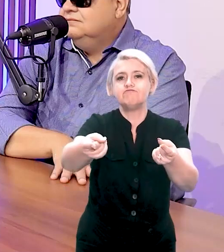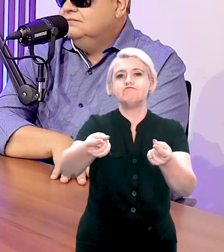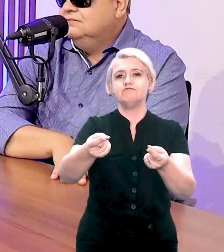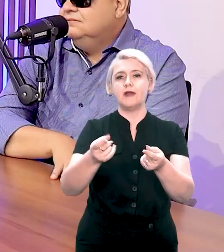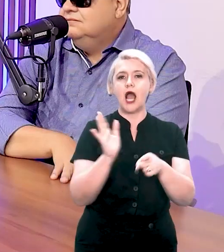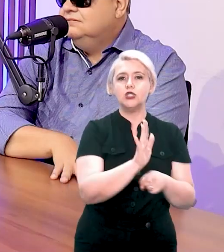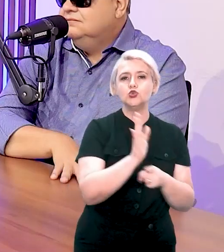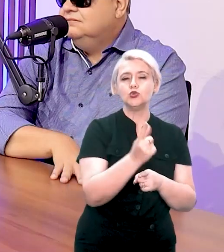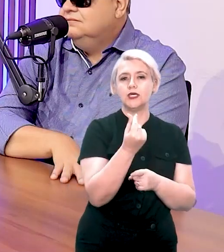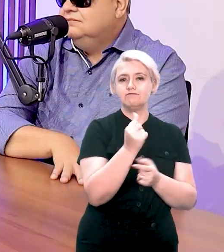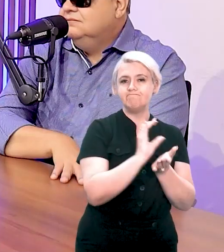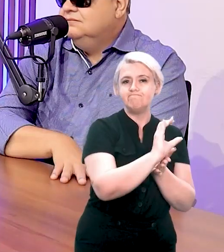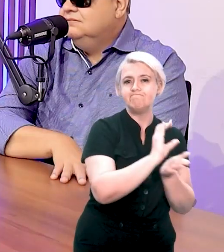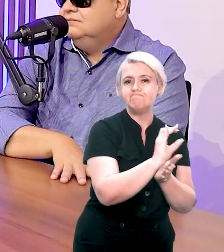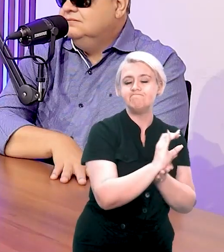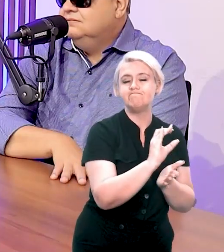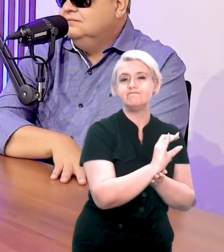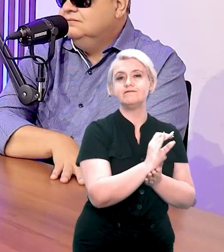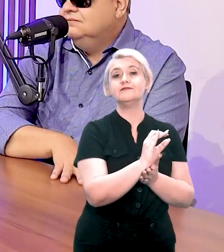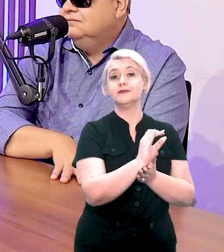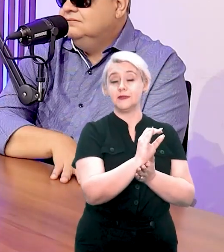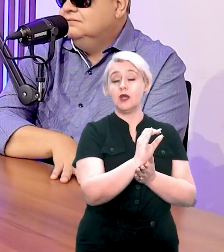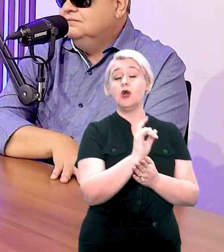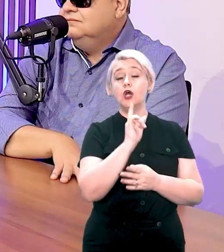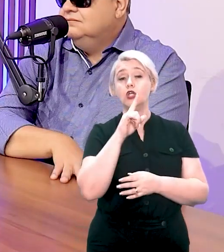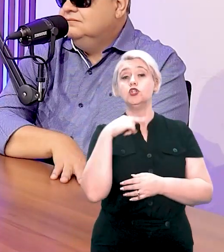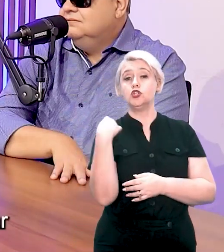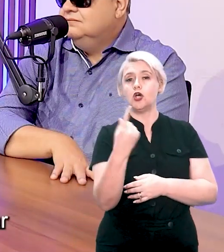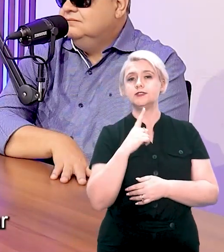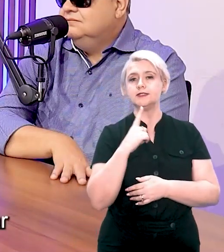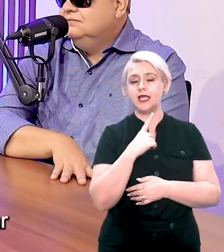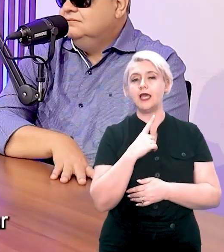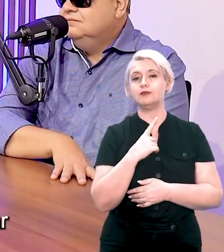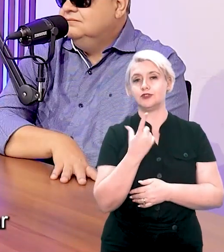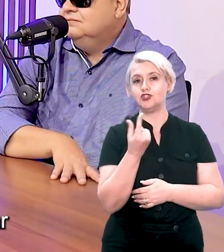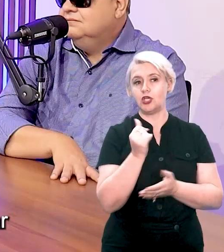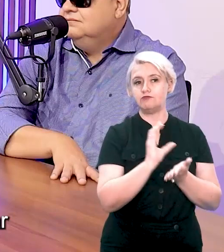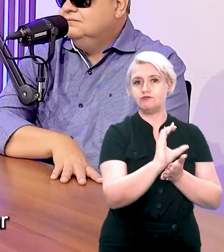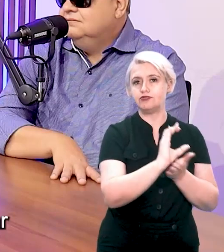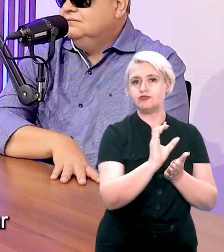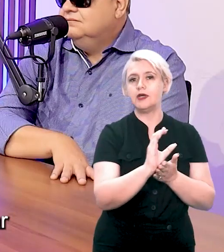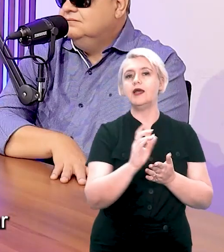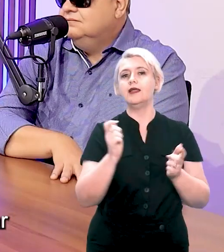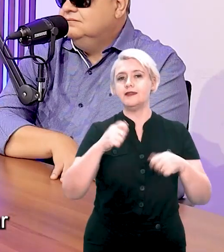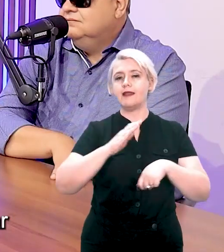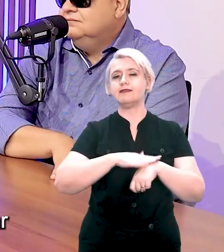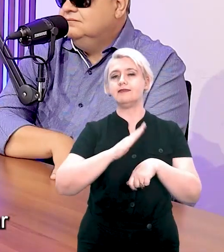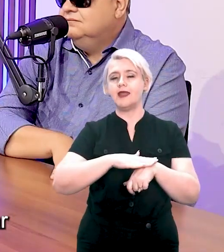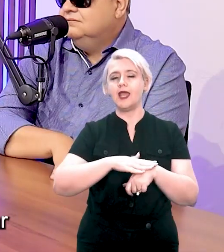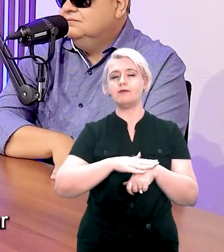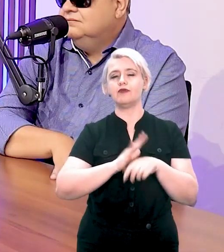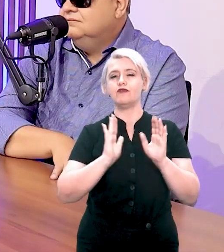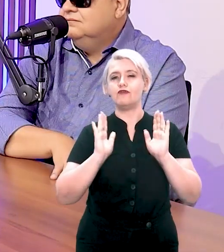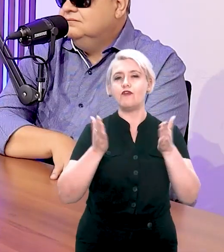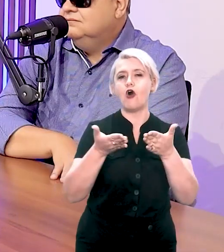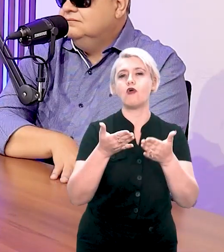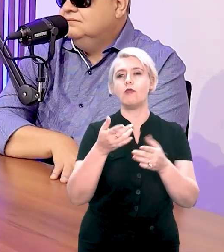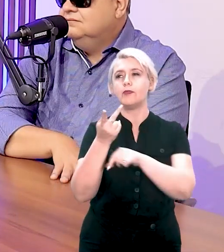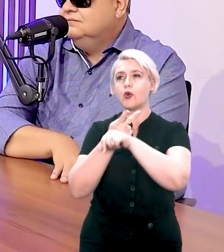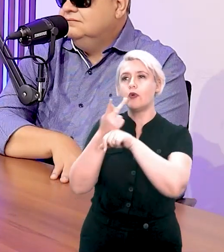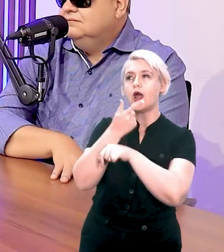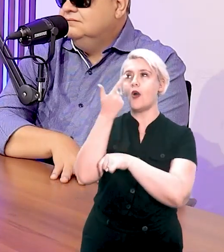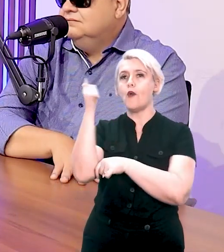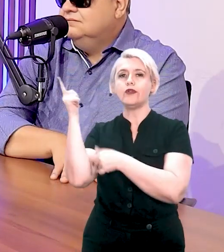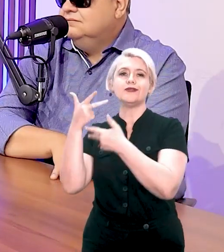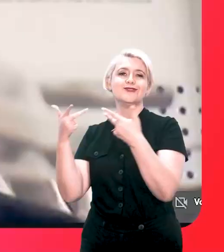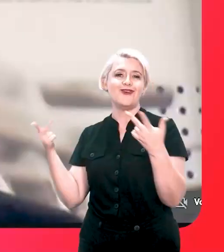essa estrutura sustentada, né, você tem tempo e cabeça para se dedicar a ir atrás